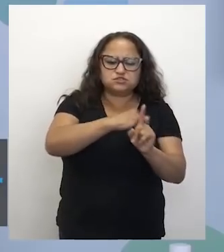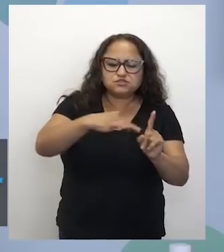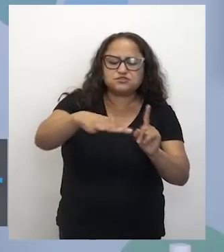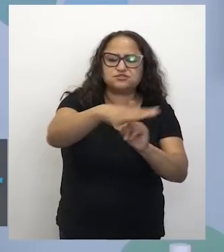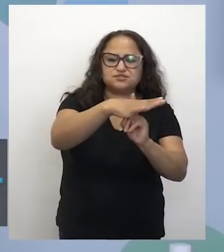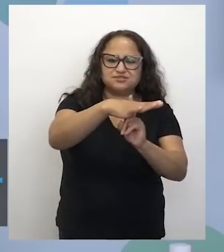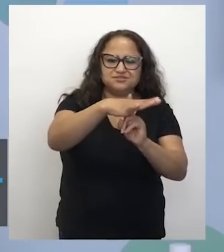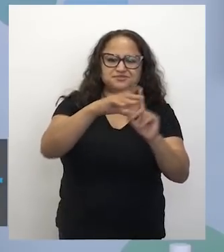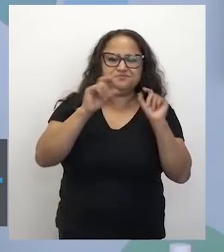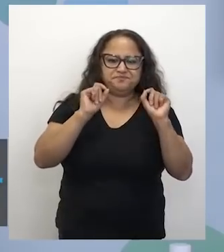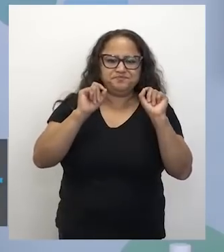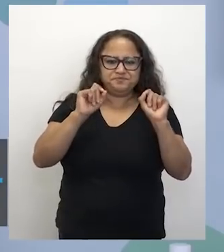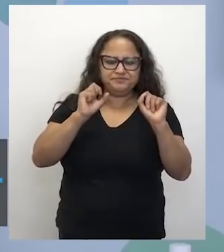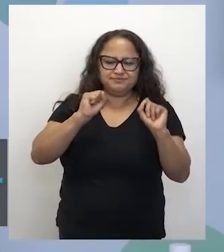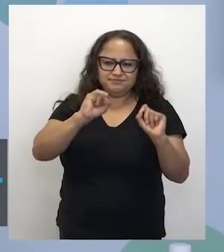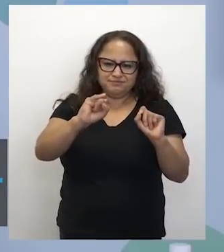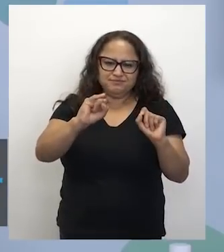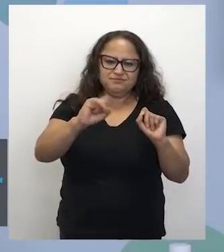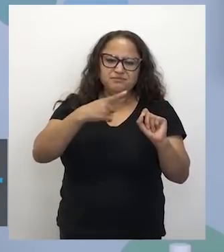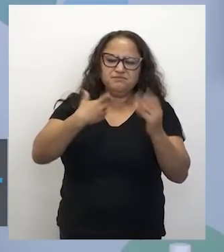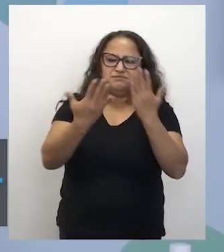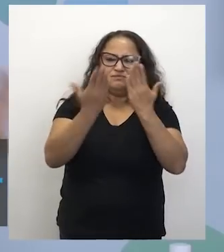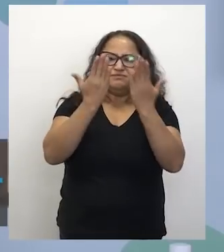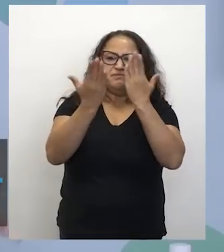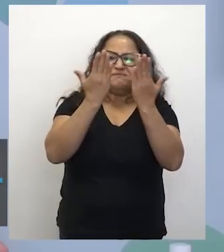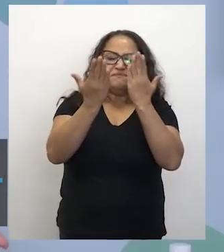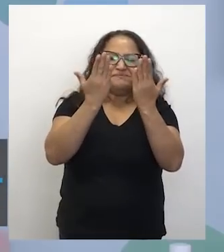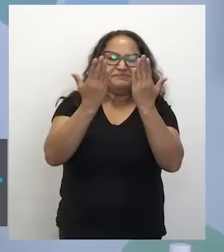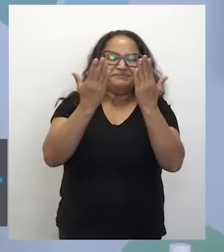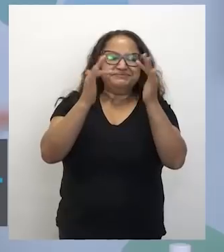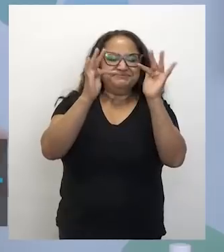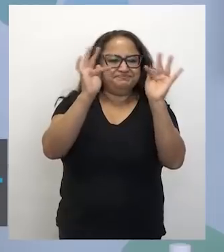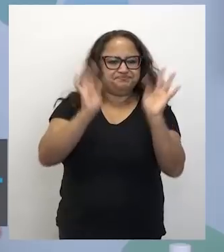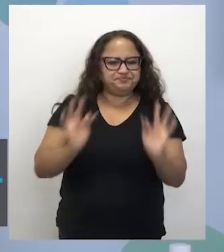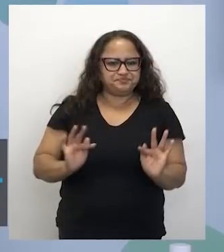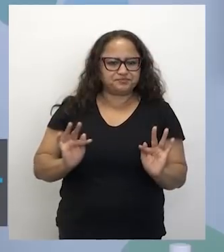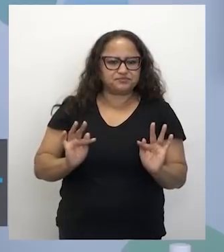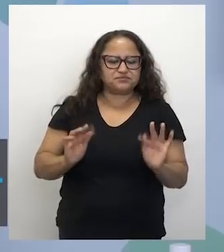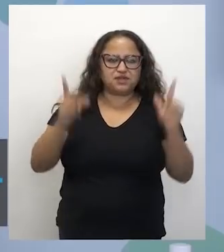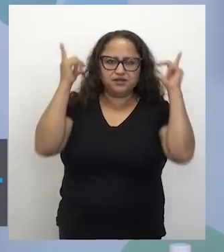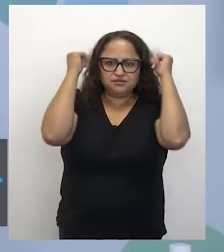sociedade, né? Se a gente for comparar a felicidade lá na antiguidade,